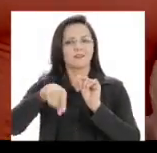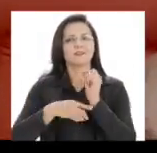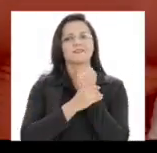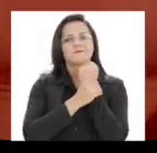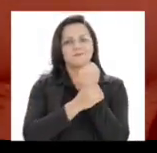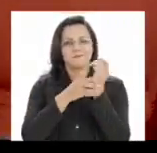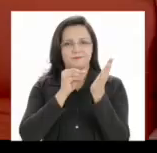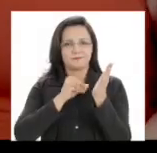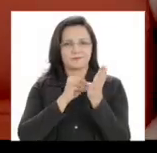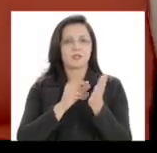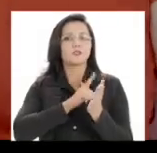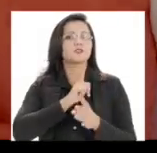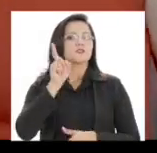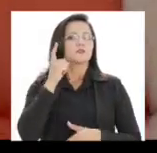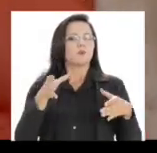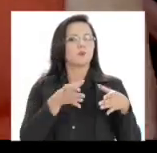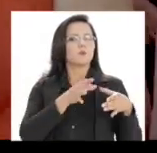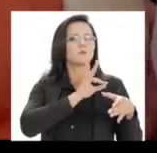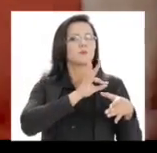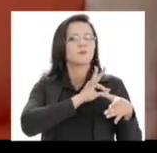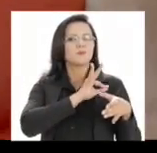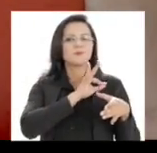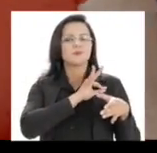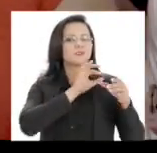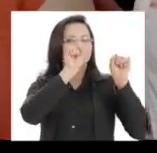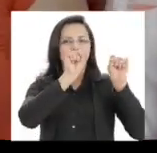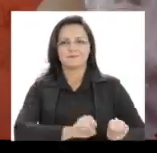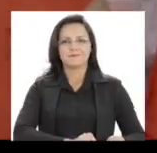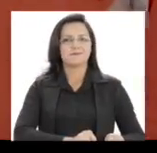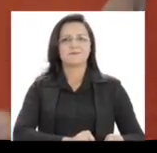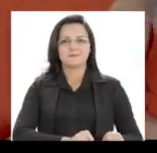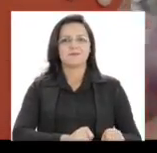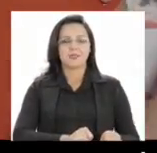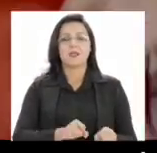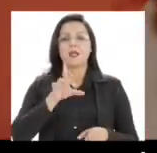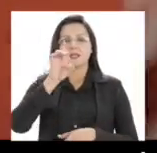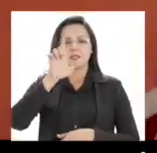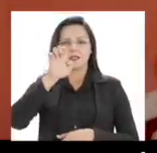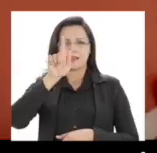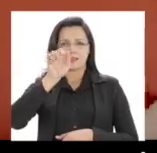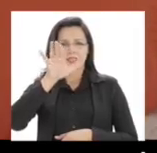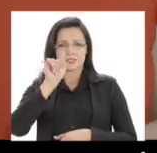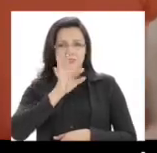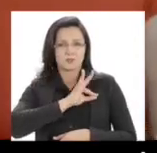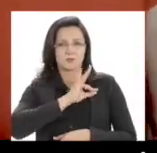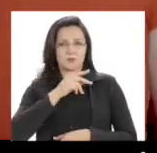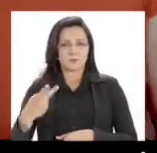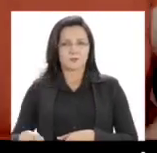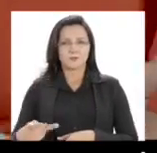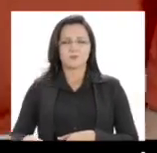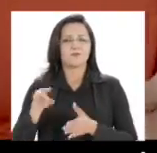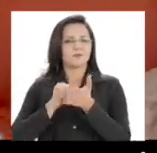a segurança. Aqui tinha uma companhia da Polícia Militar, completamente desativada, a delegacia que aqui